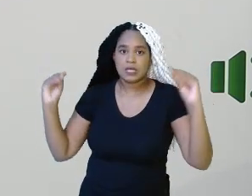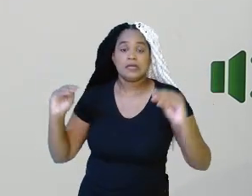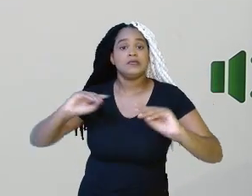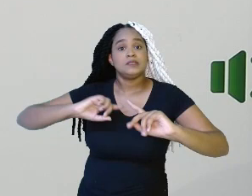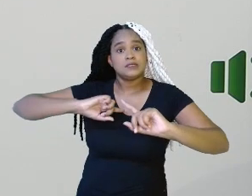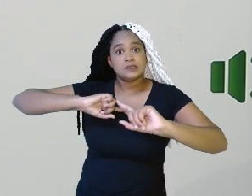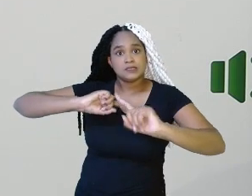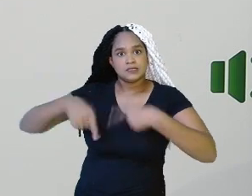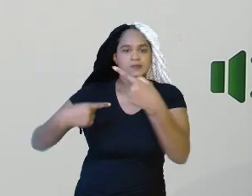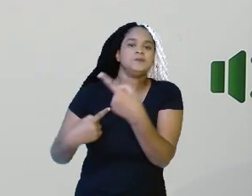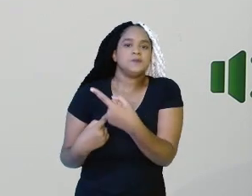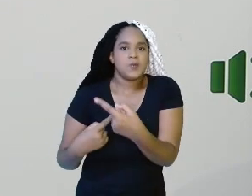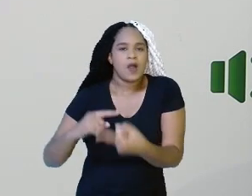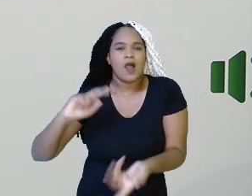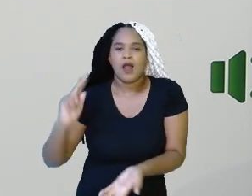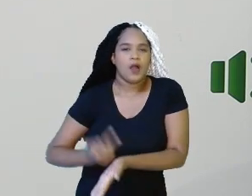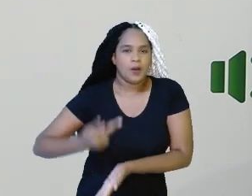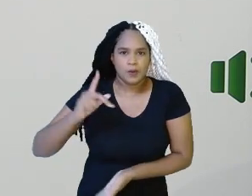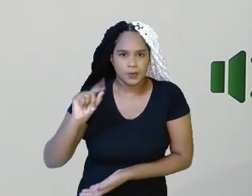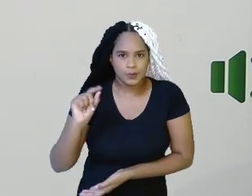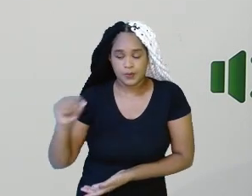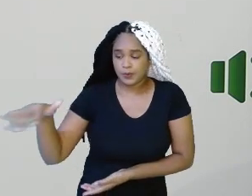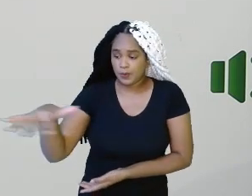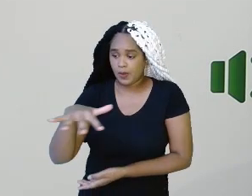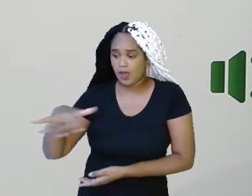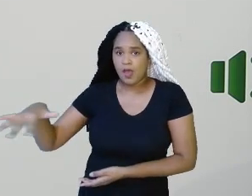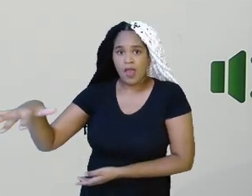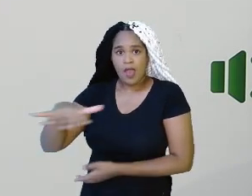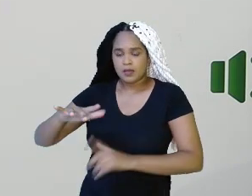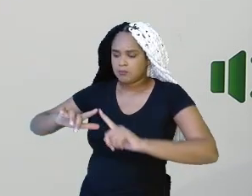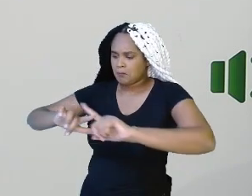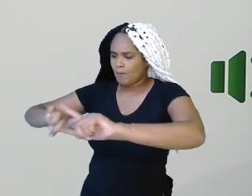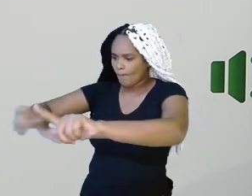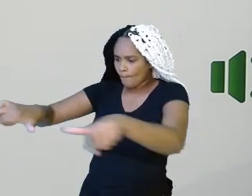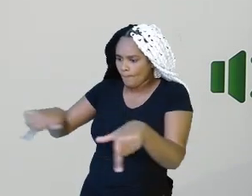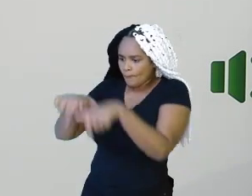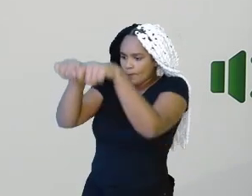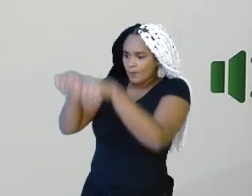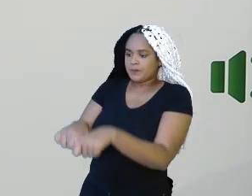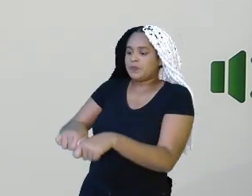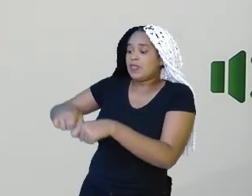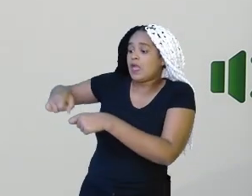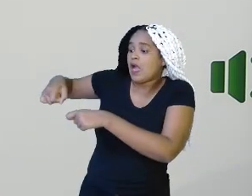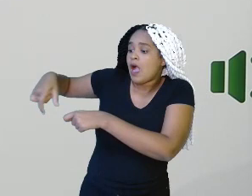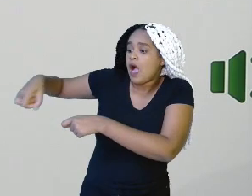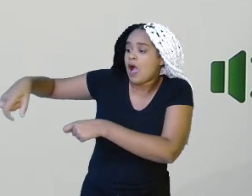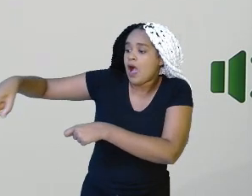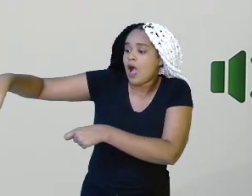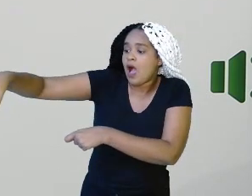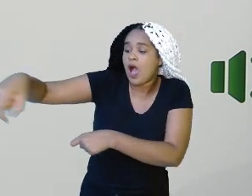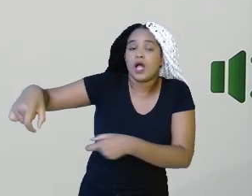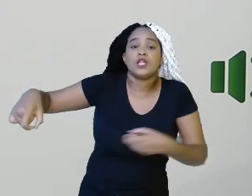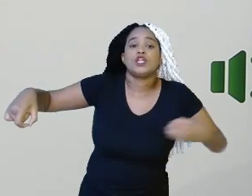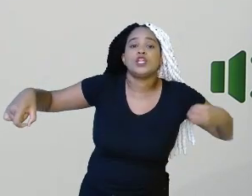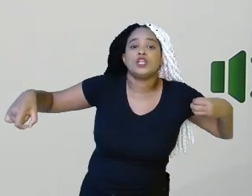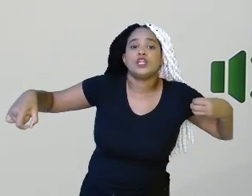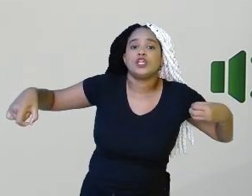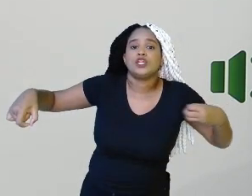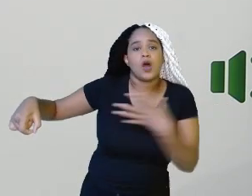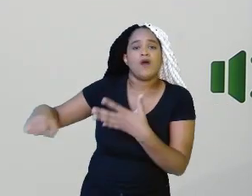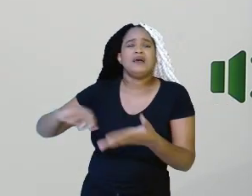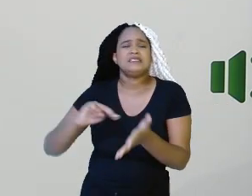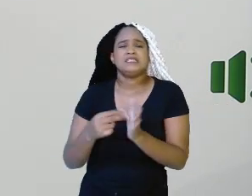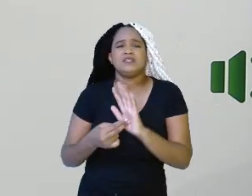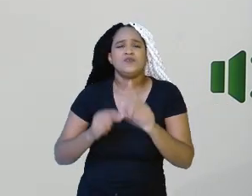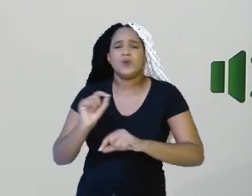aquela parte ali da natureza, eles plantavam, faziam as suas plantações, diziam que isso era para preparar o solo. A gente